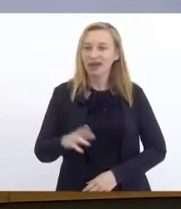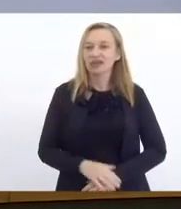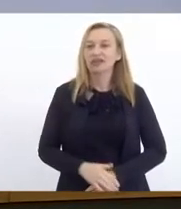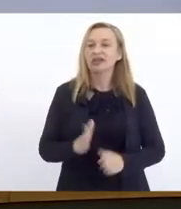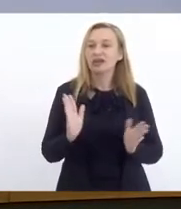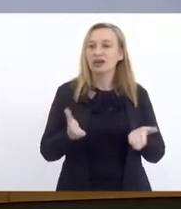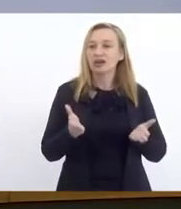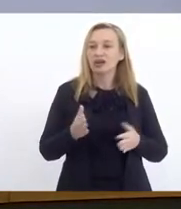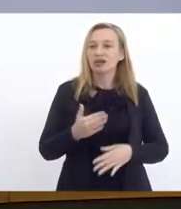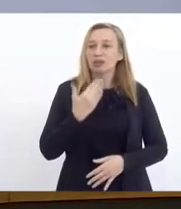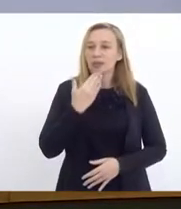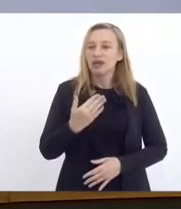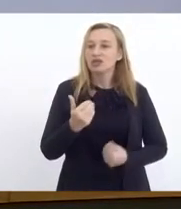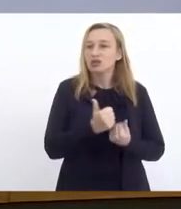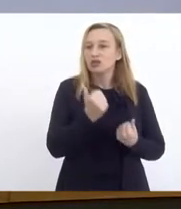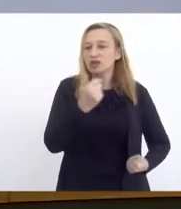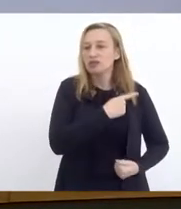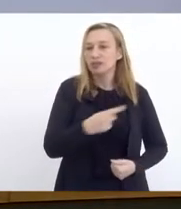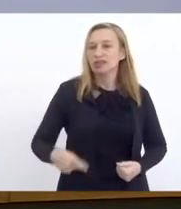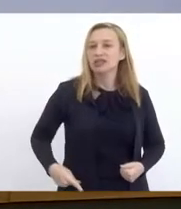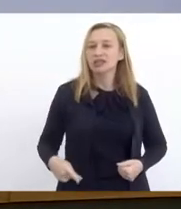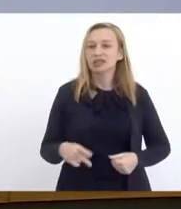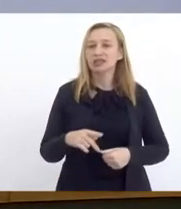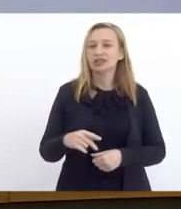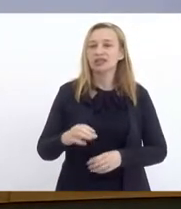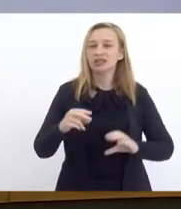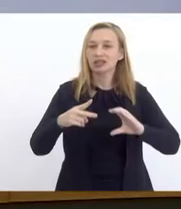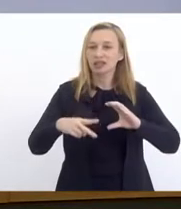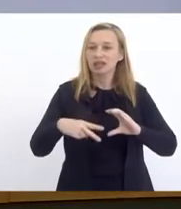Passo a palavra agora ao vice-presidente da Câmara de Diretores de Logística,